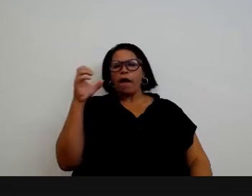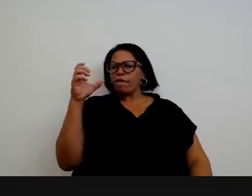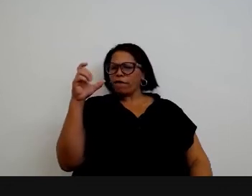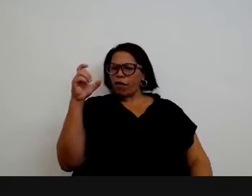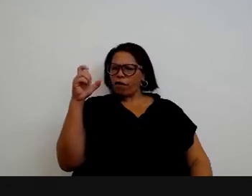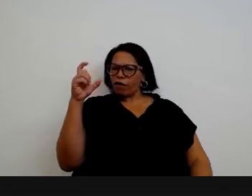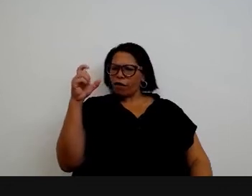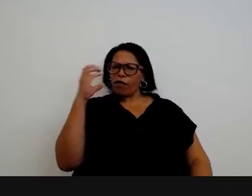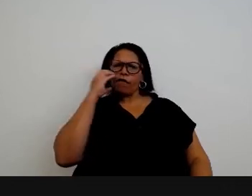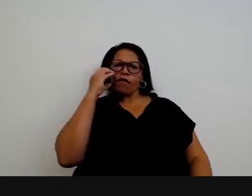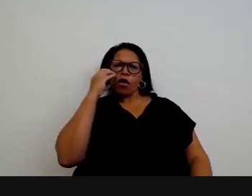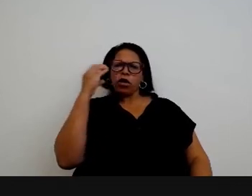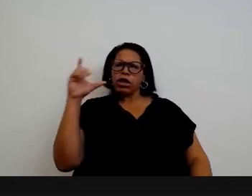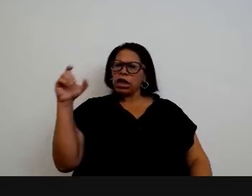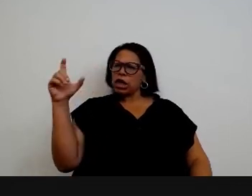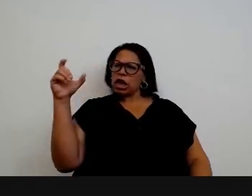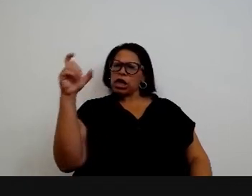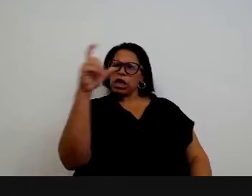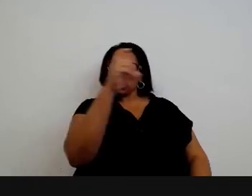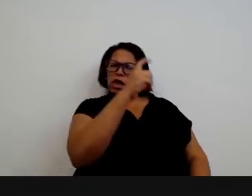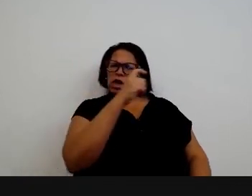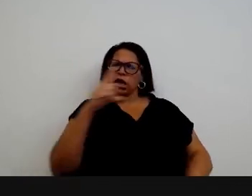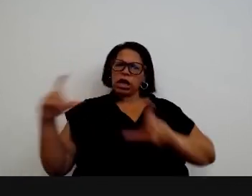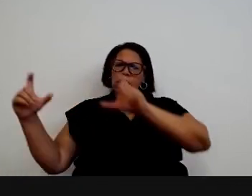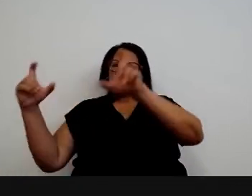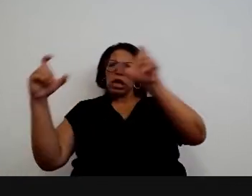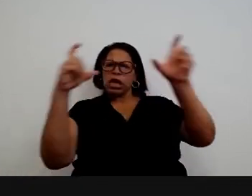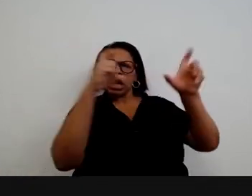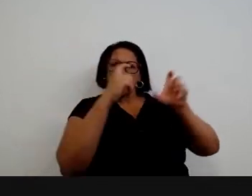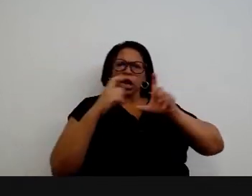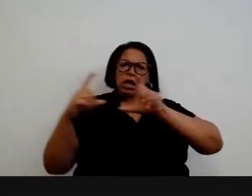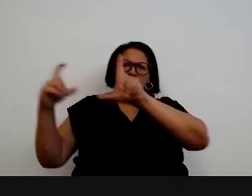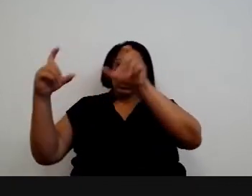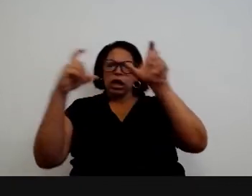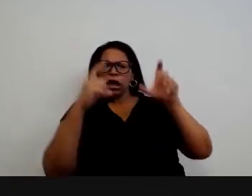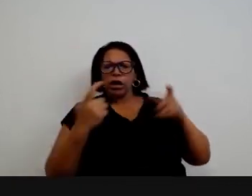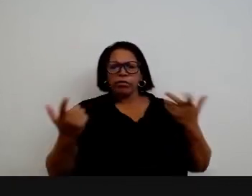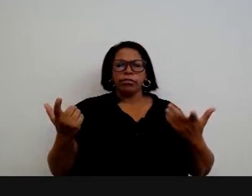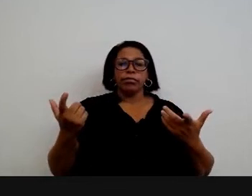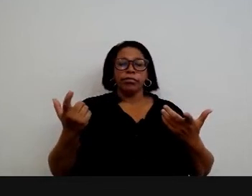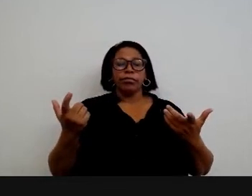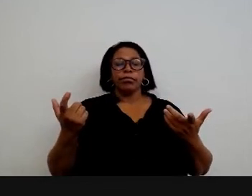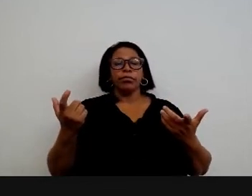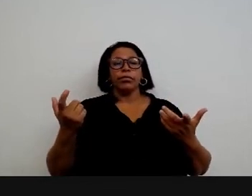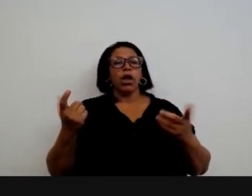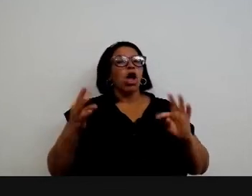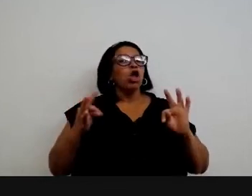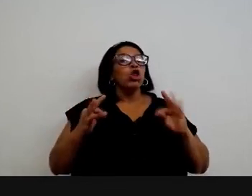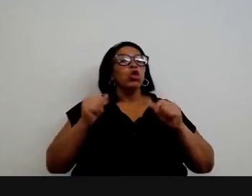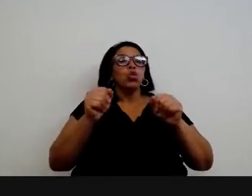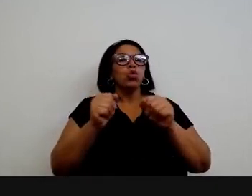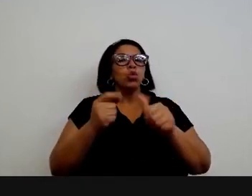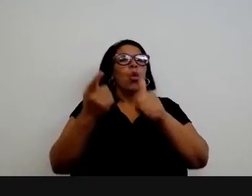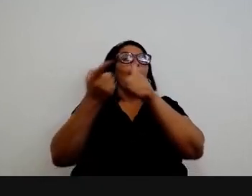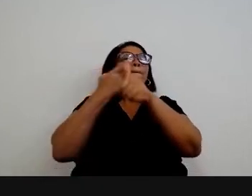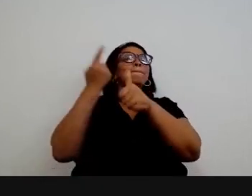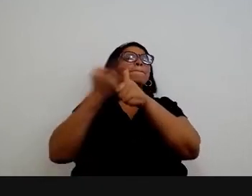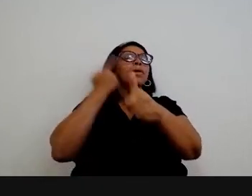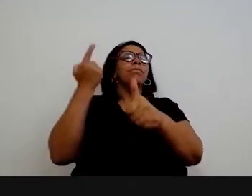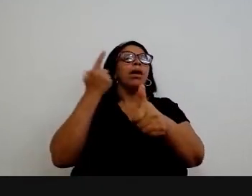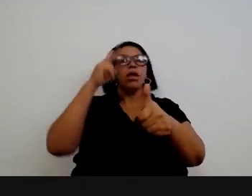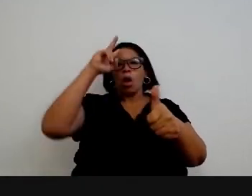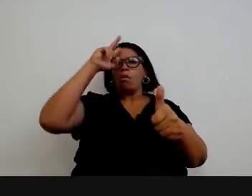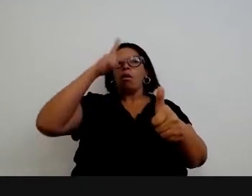A gente faz tudo em selfie nesse país. A gente faz tudo em selfie em primeira pessoa. Não é nesse país, é no mundo como um todo. Tudo é em primeira pessoa.